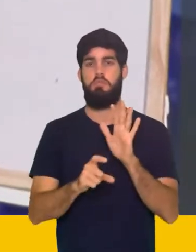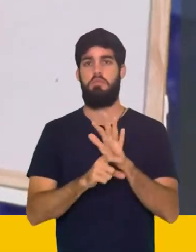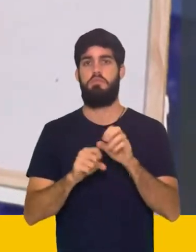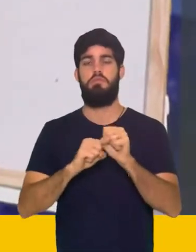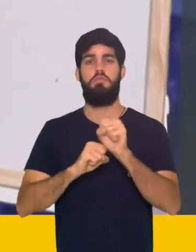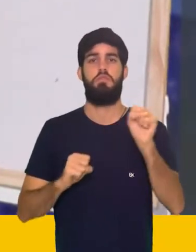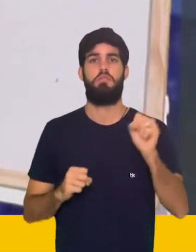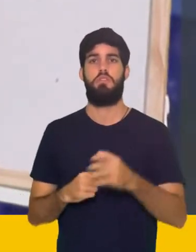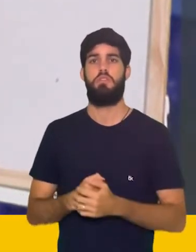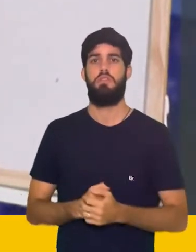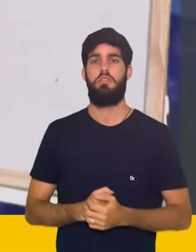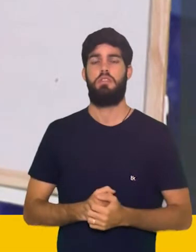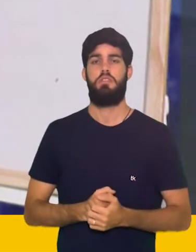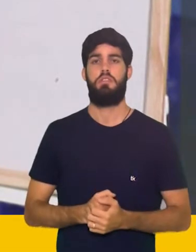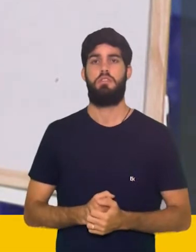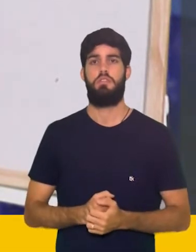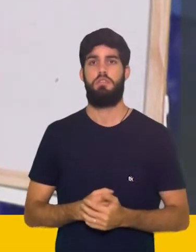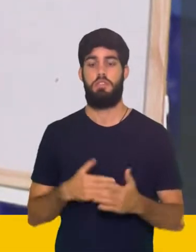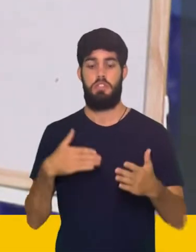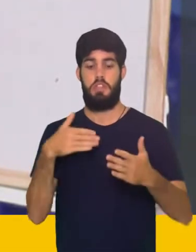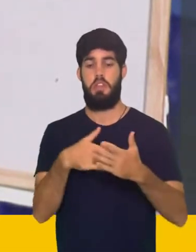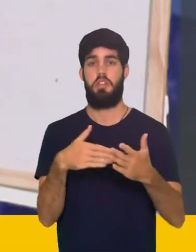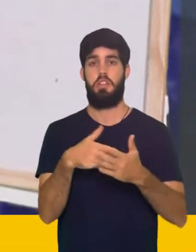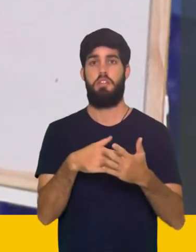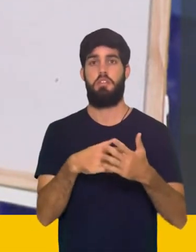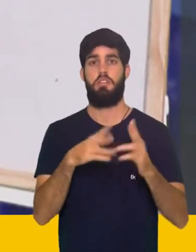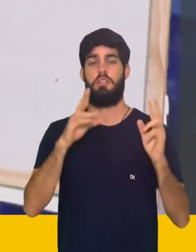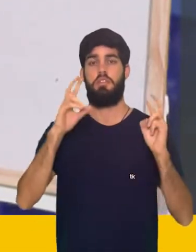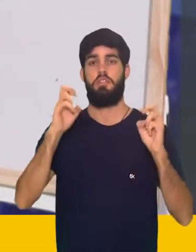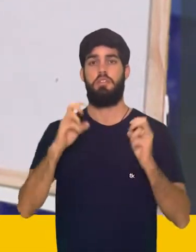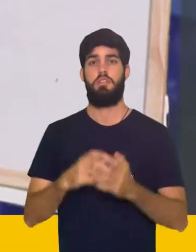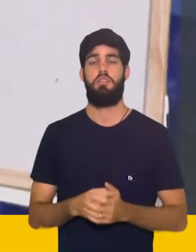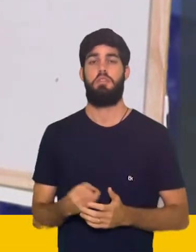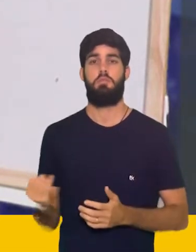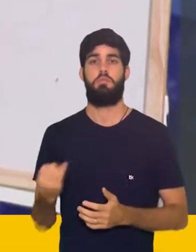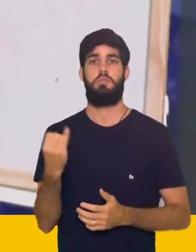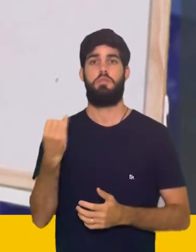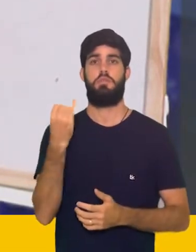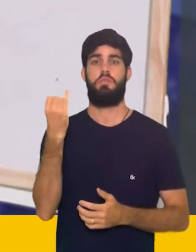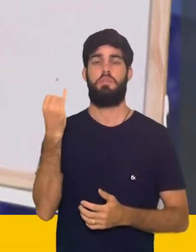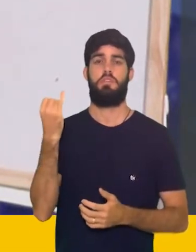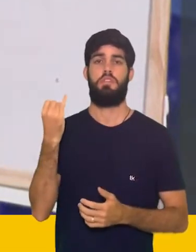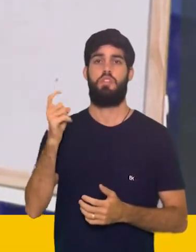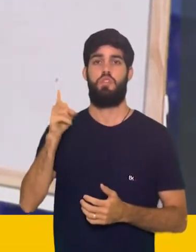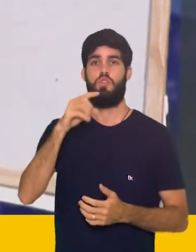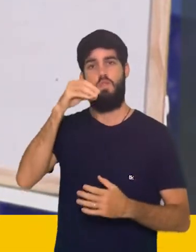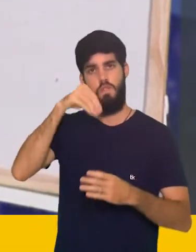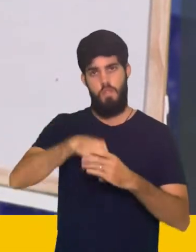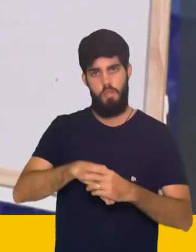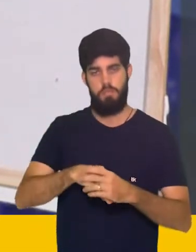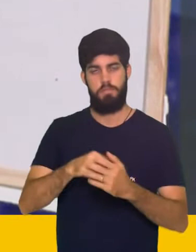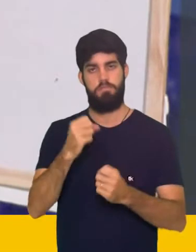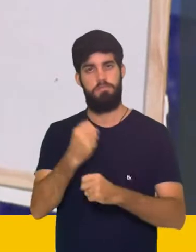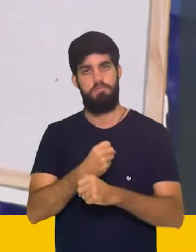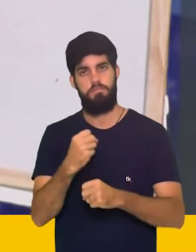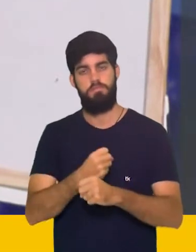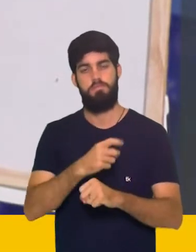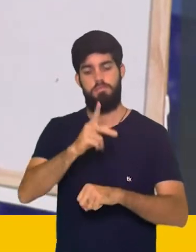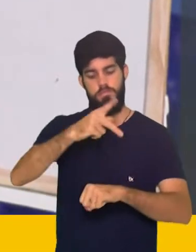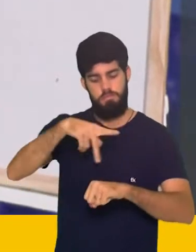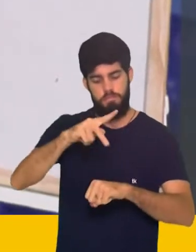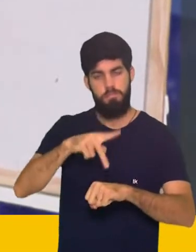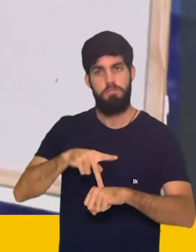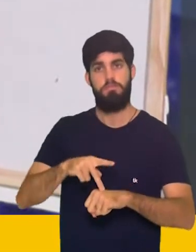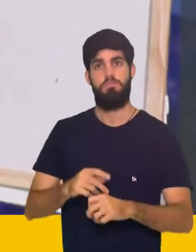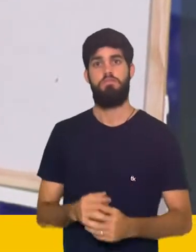solução. Delimitar o tema. Em 2002, foi a importância do voto na construção do país.